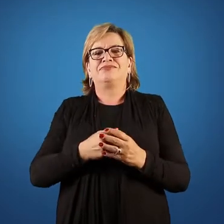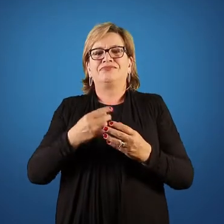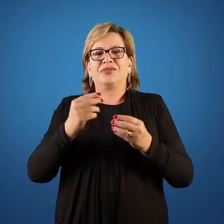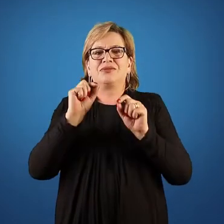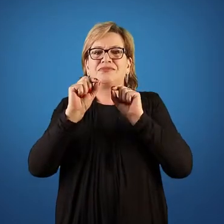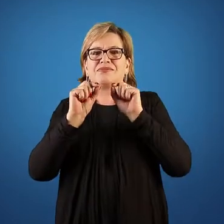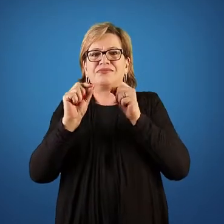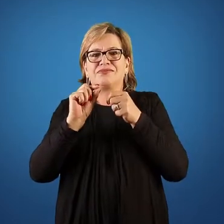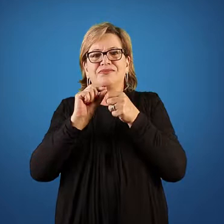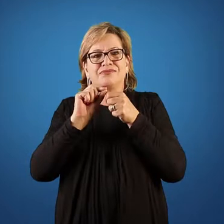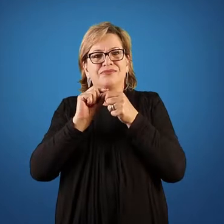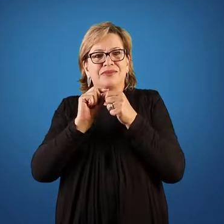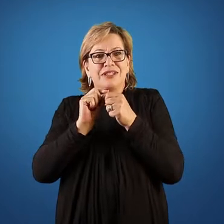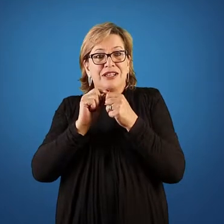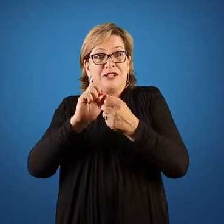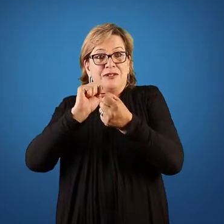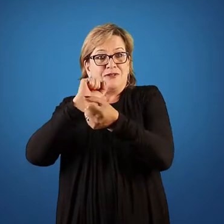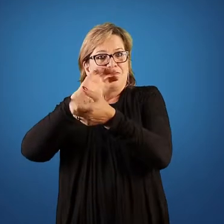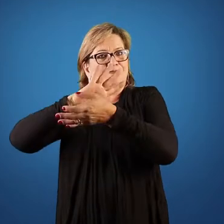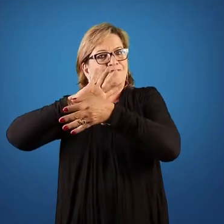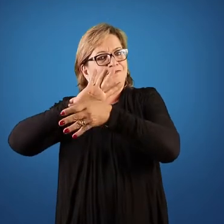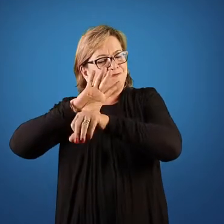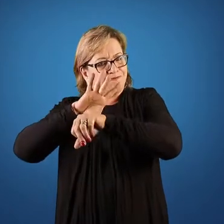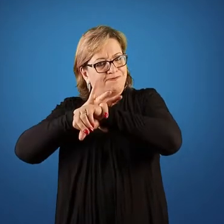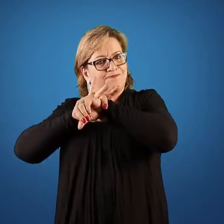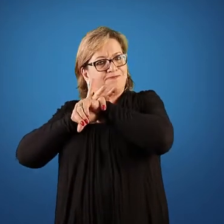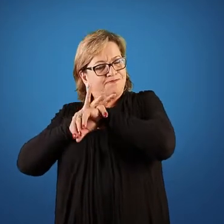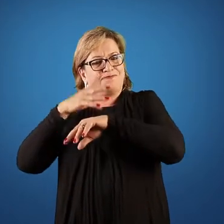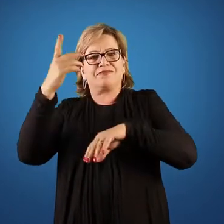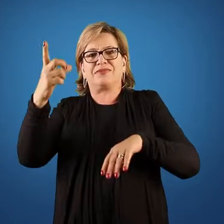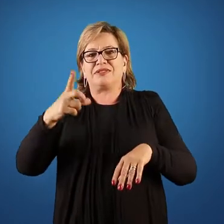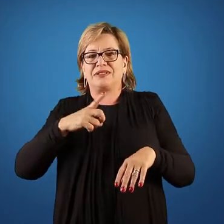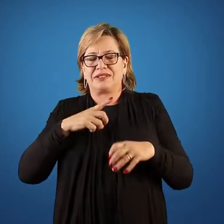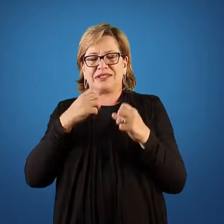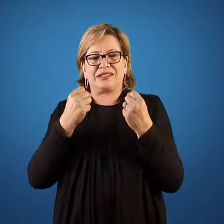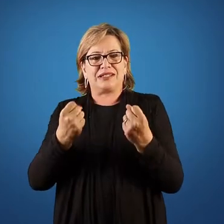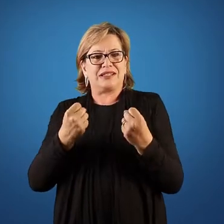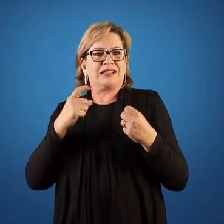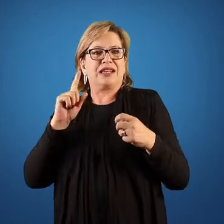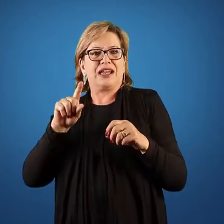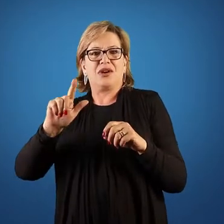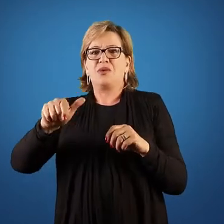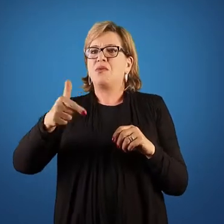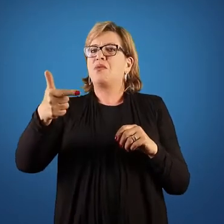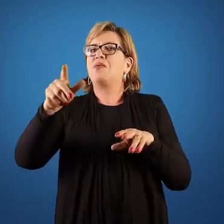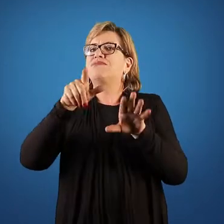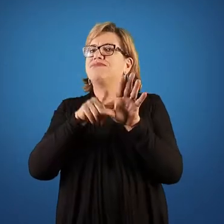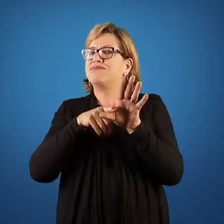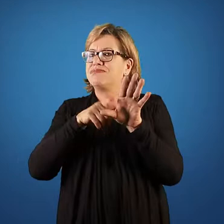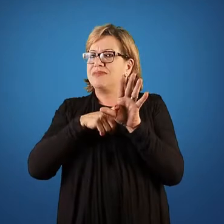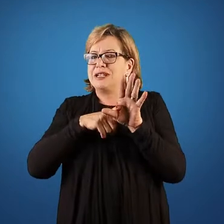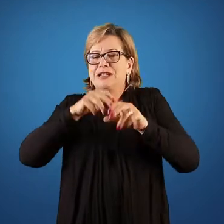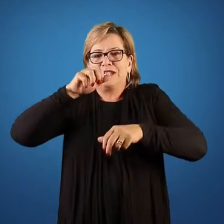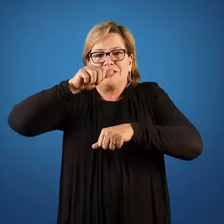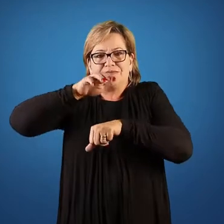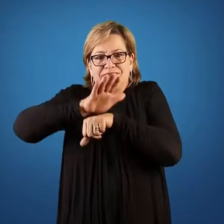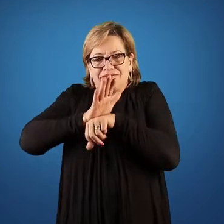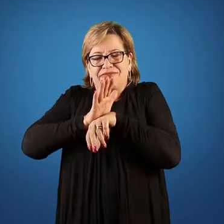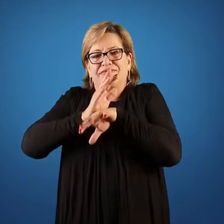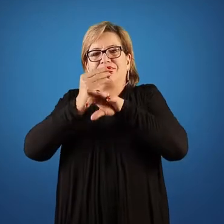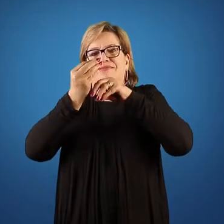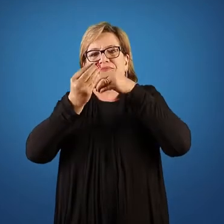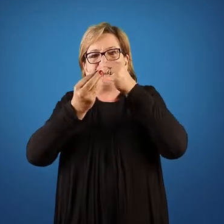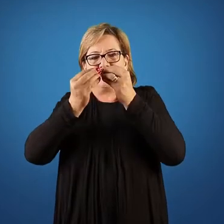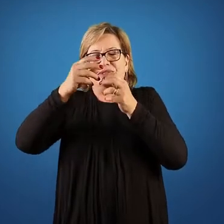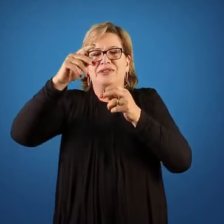O que vai dar segurança, o que vai sustentar o peso do corpo é o outro pé pisando sobre